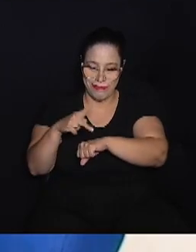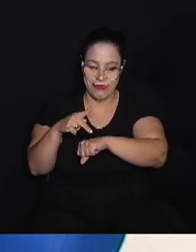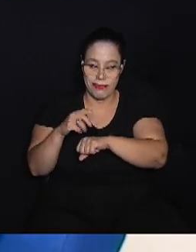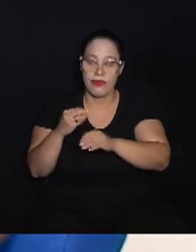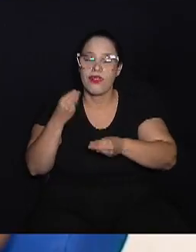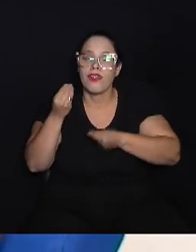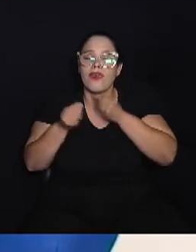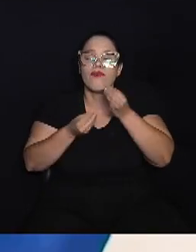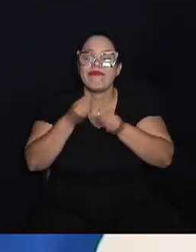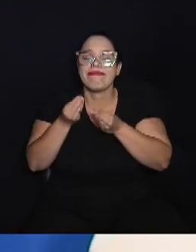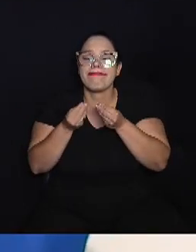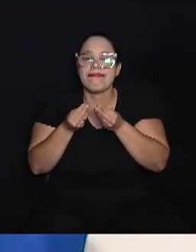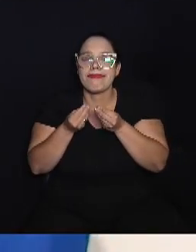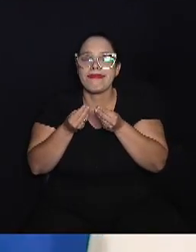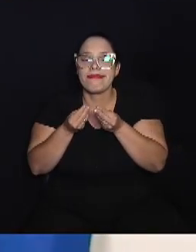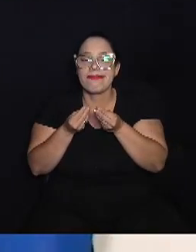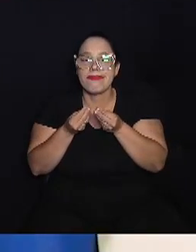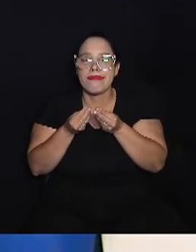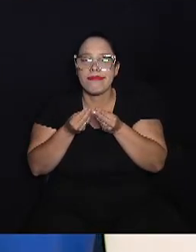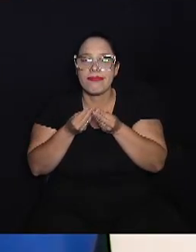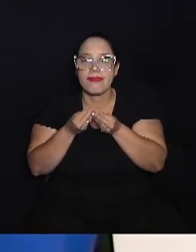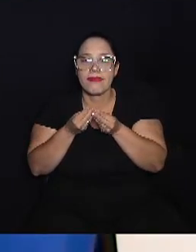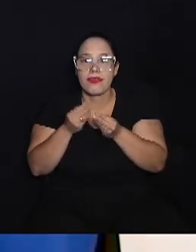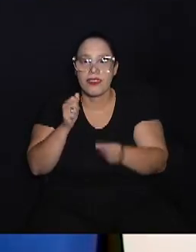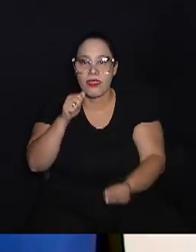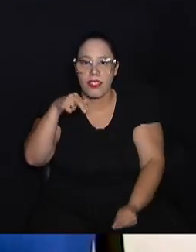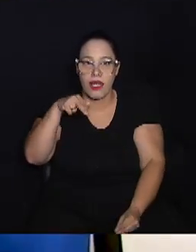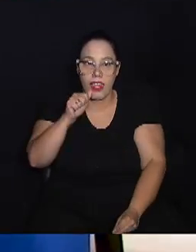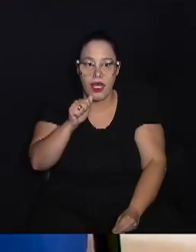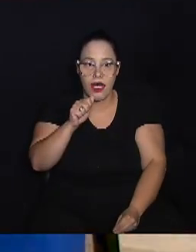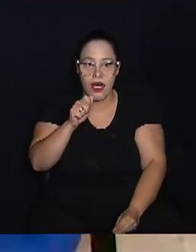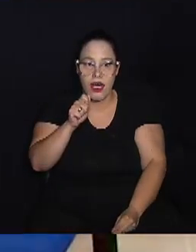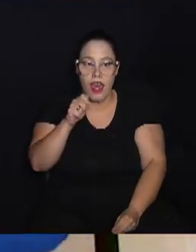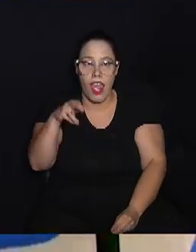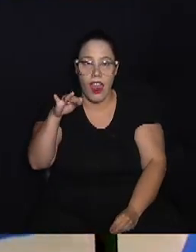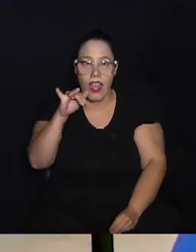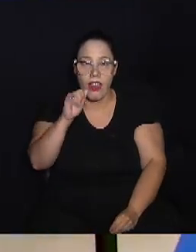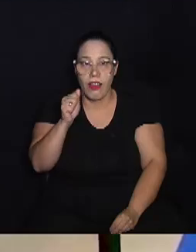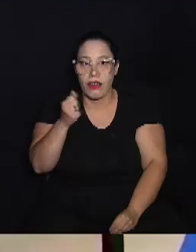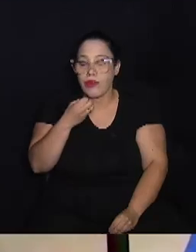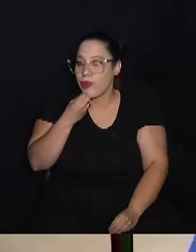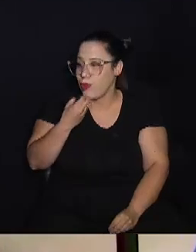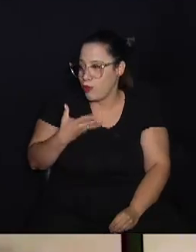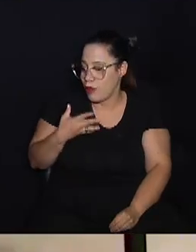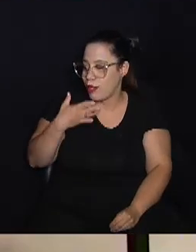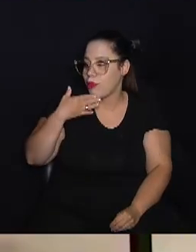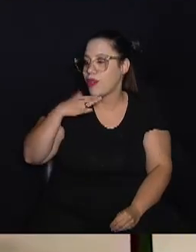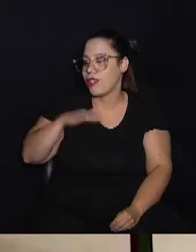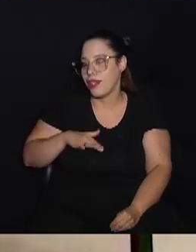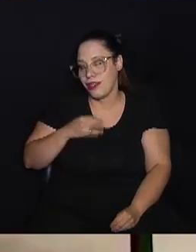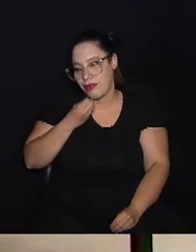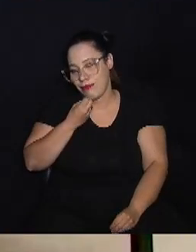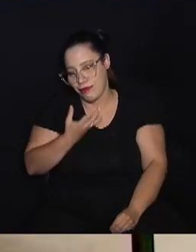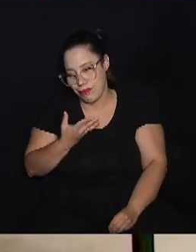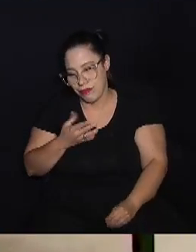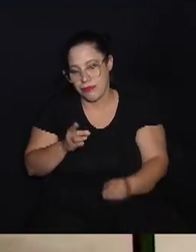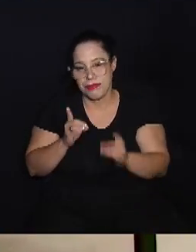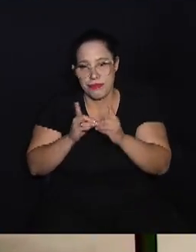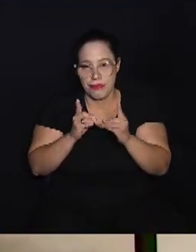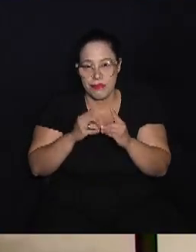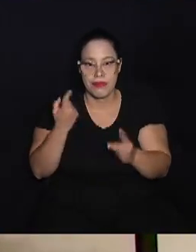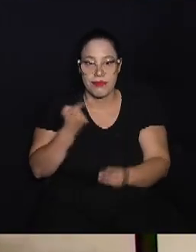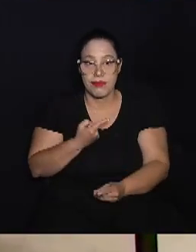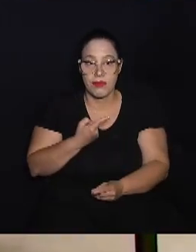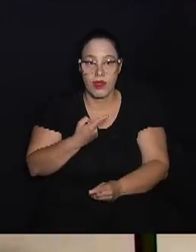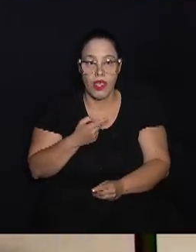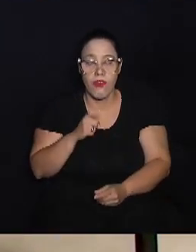vai falar mais a respeito disso é a Ana Ávila. Tudo bom, Ana? Boa tarde. Muito obrigado por atender a gente. Então quer